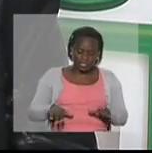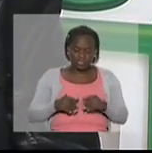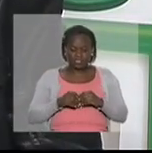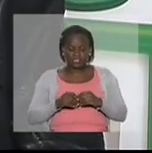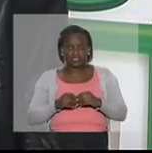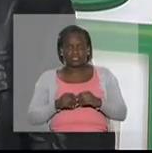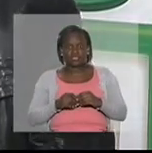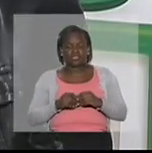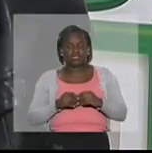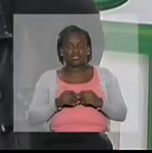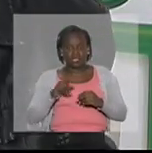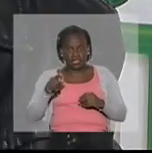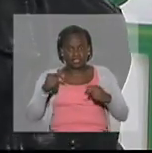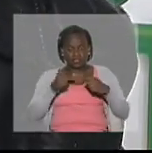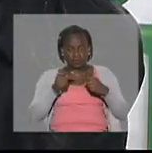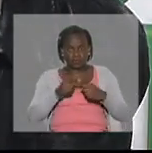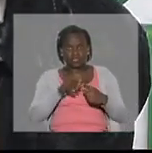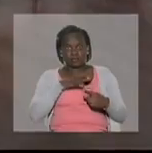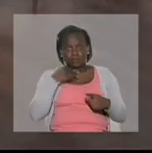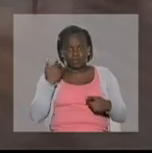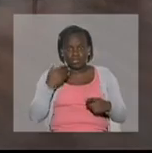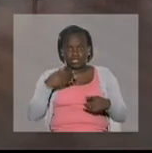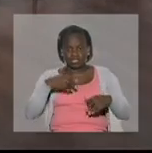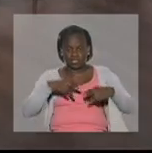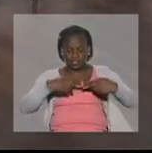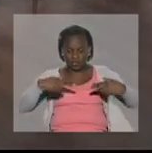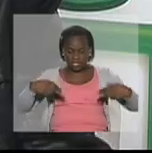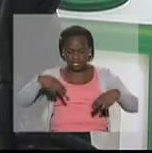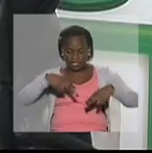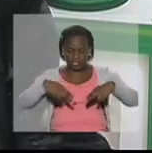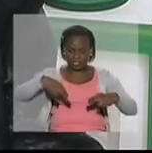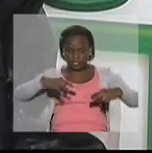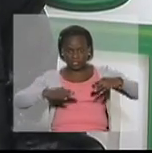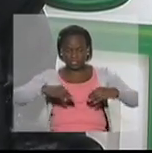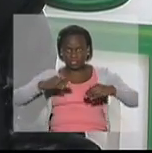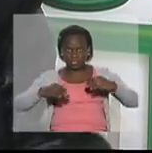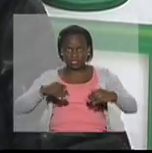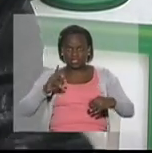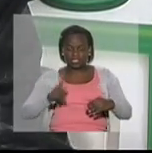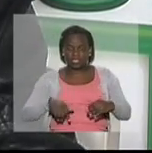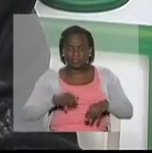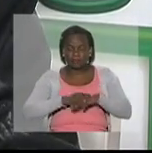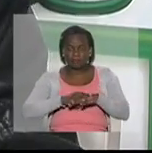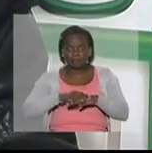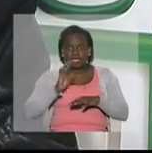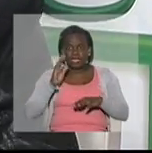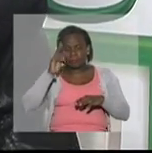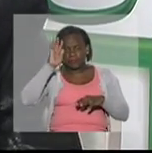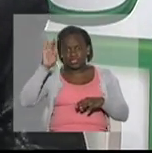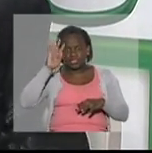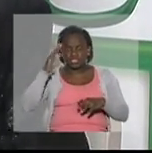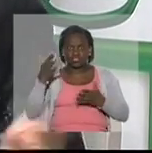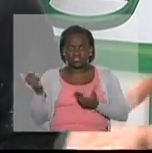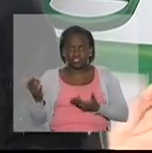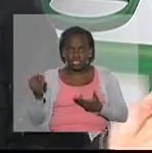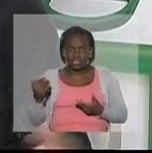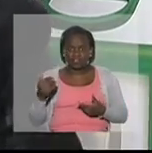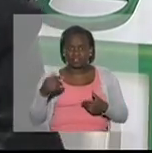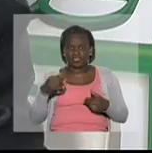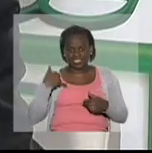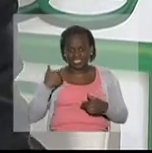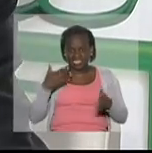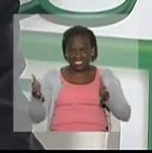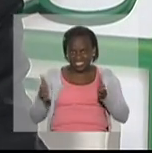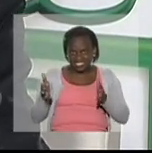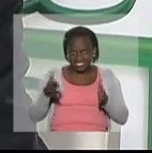separação. Esse, concretamente, é da morte, que eu escolhi a Corda Bamba, que eu acho que é um mais... A gente pensou em adolescente, é a faixa etária